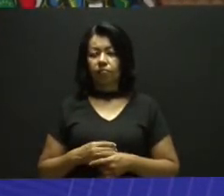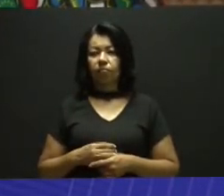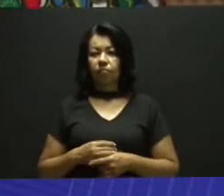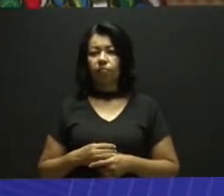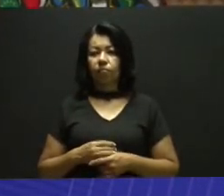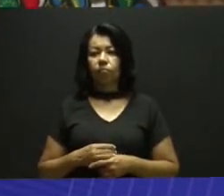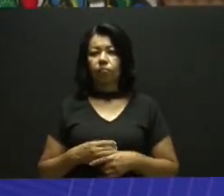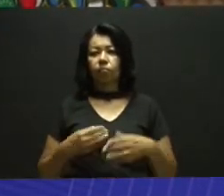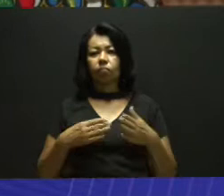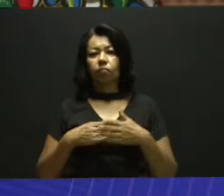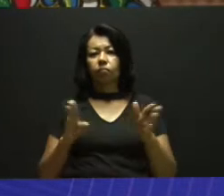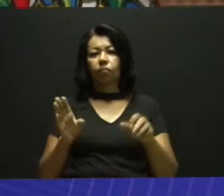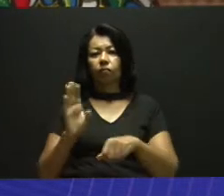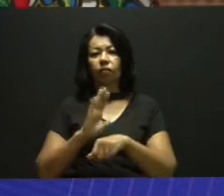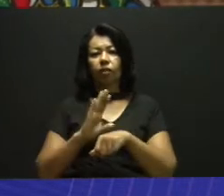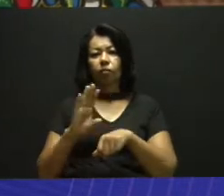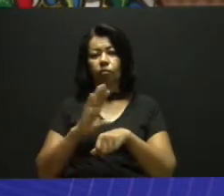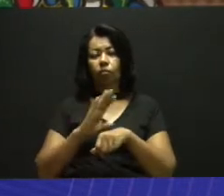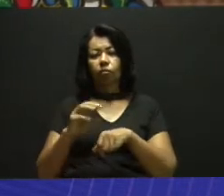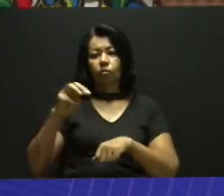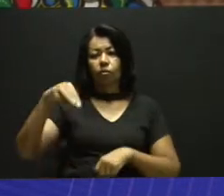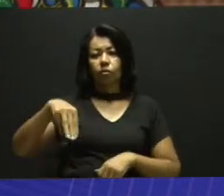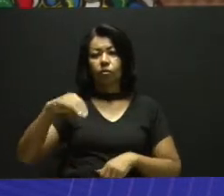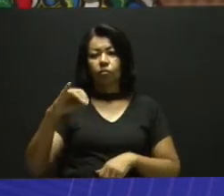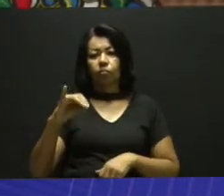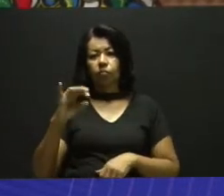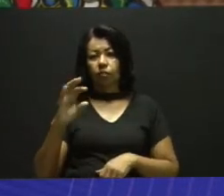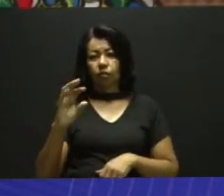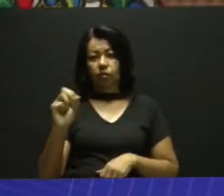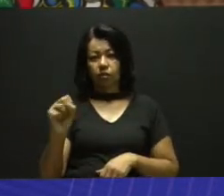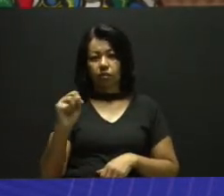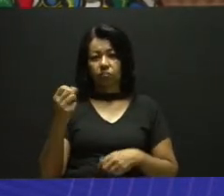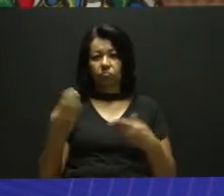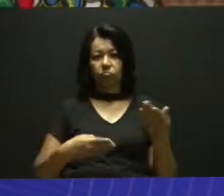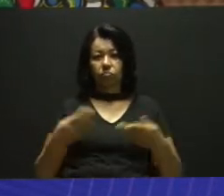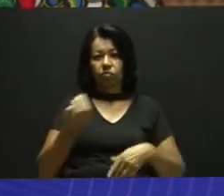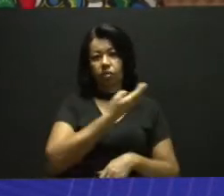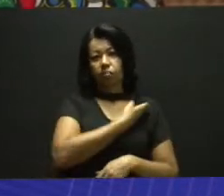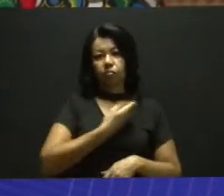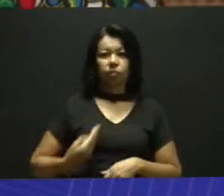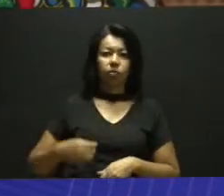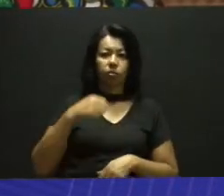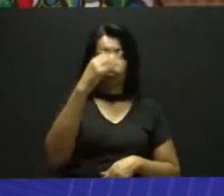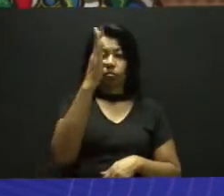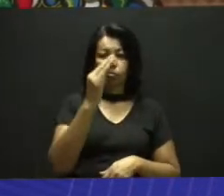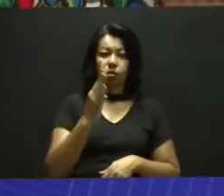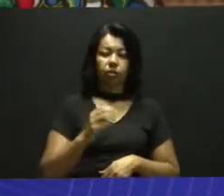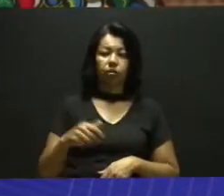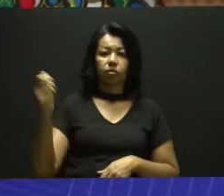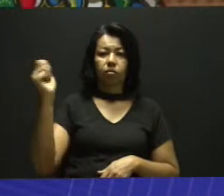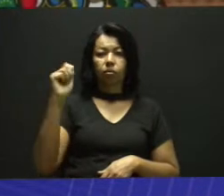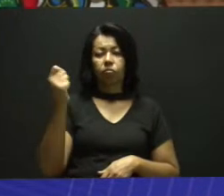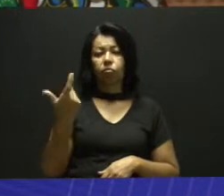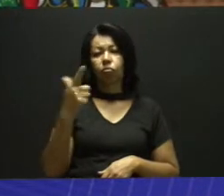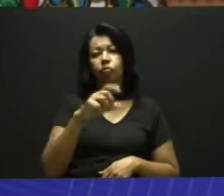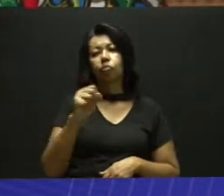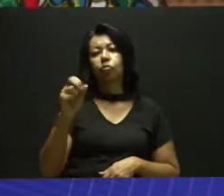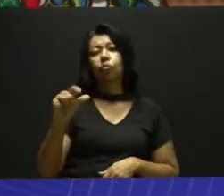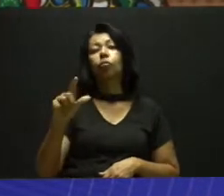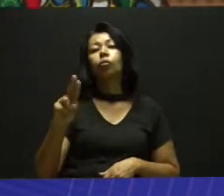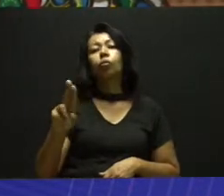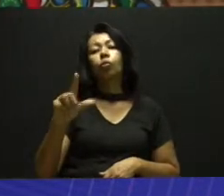dura do concurso miss funcionária público do brasil campeonato sul americano de atletismo confederação